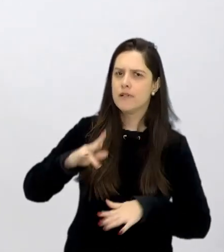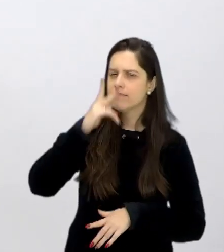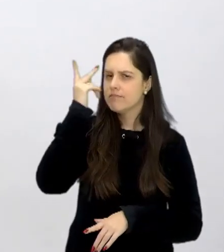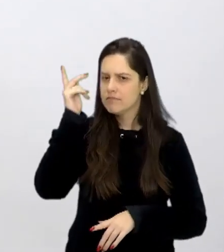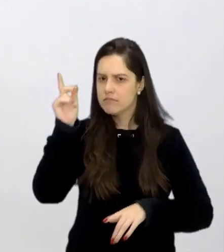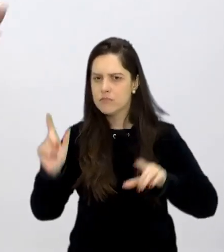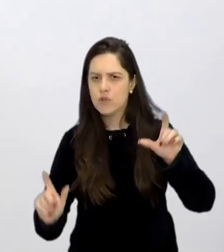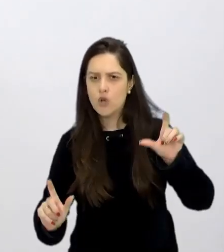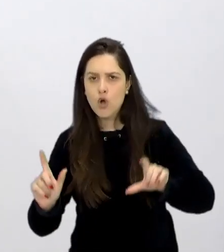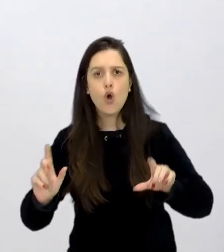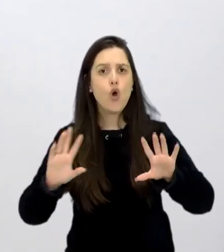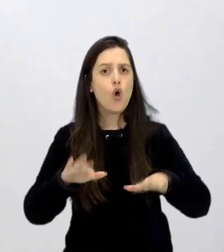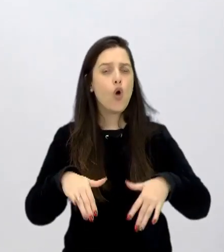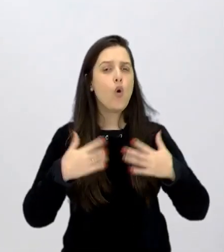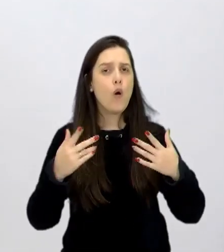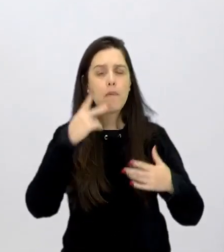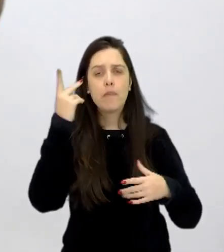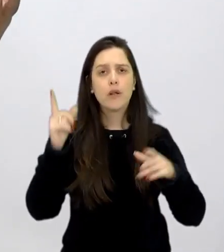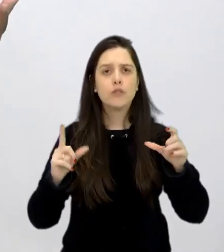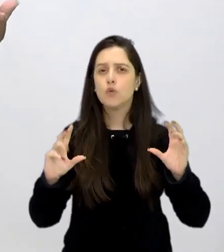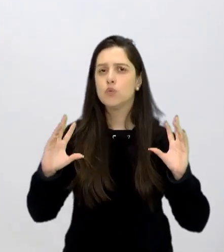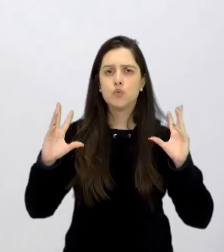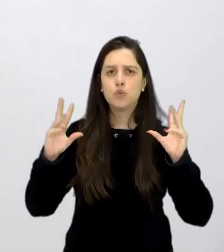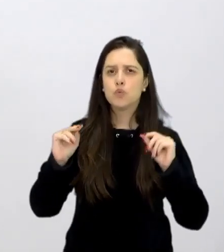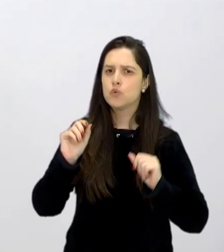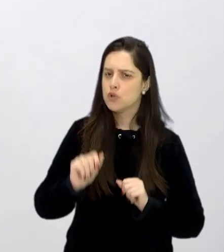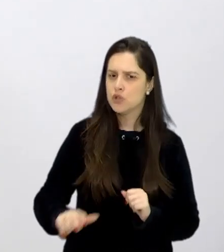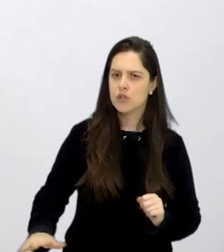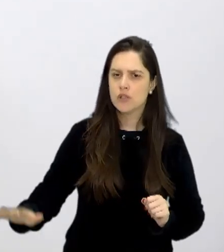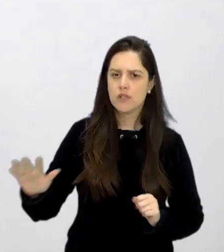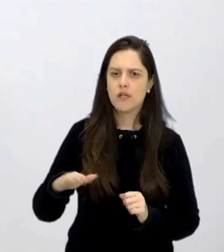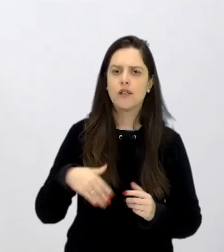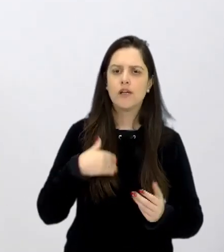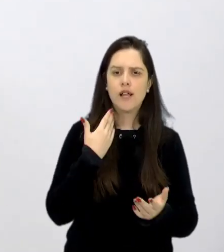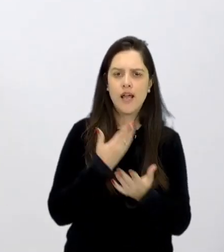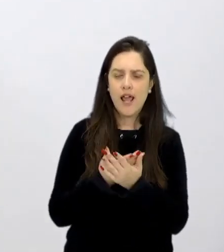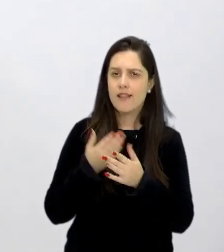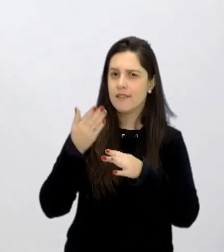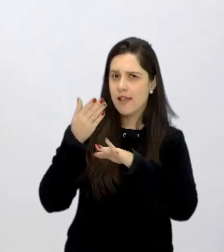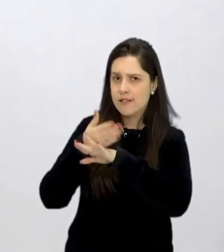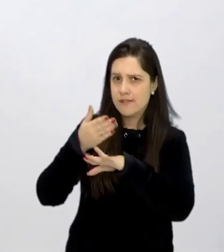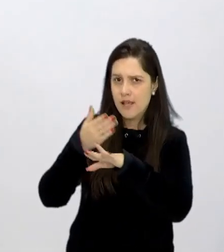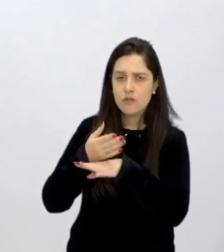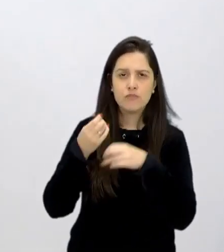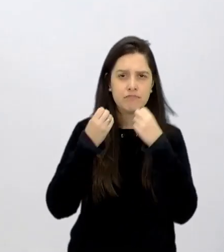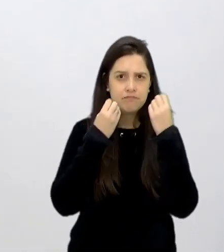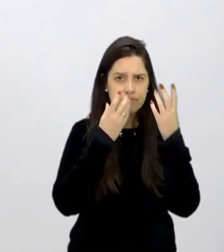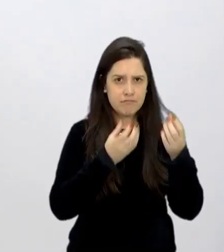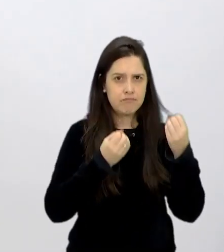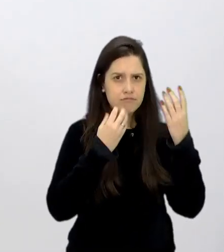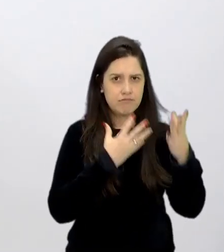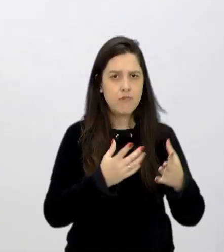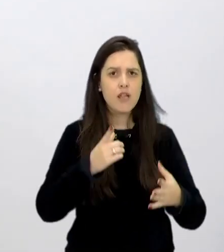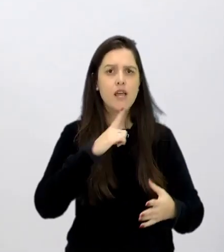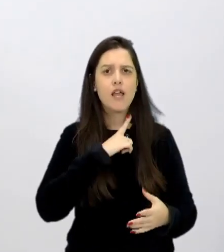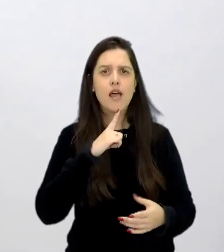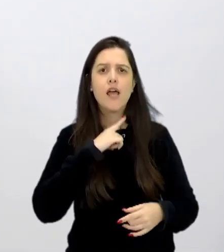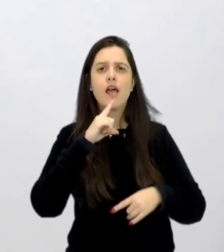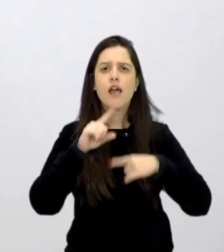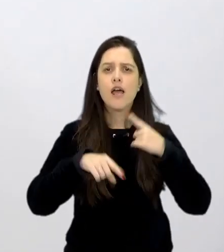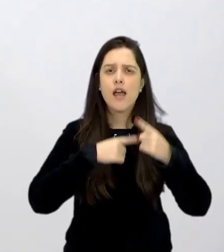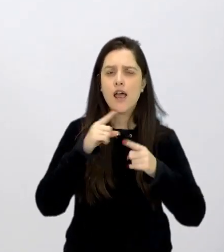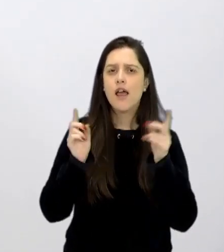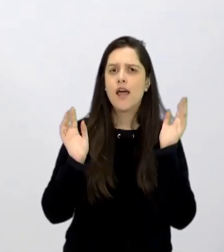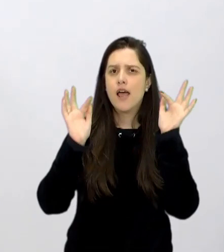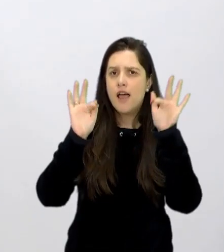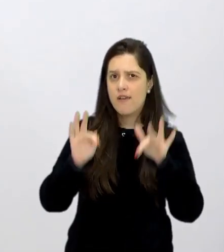para a população de modo geral, né? Quando fala maioria, né, que tem acesso a esse tipo de informação. Depois pensamos que a